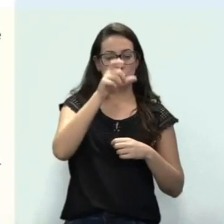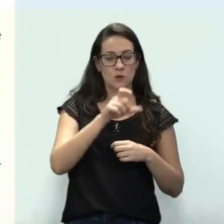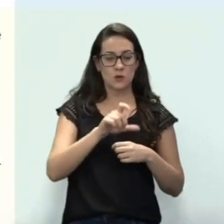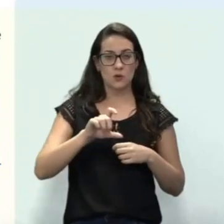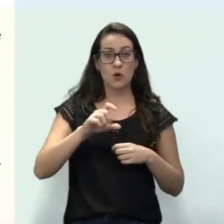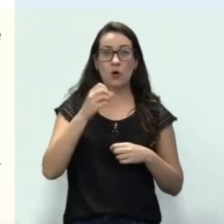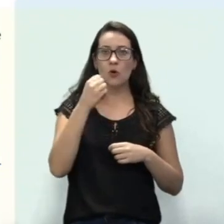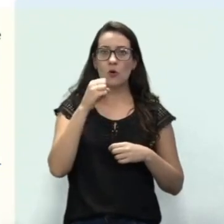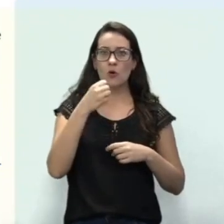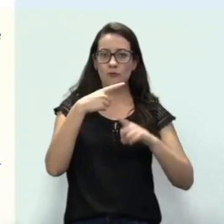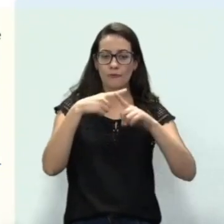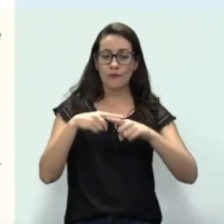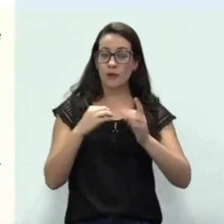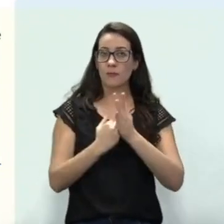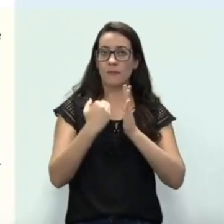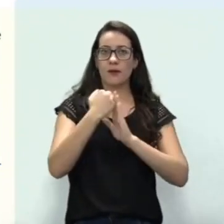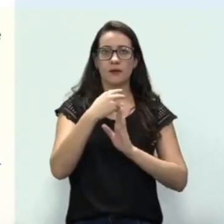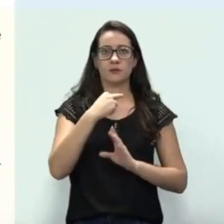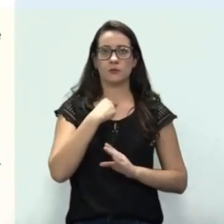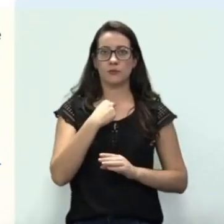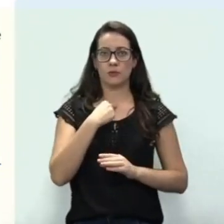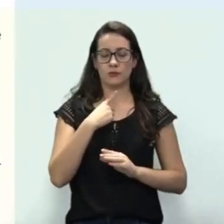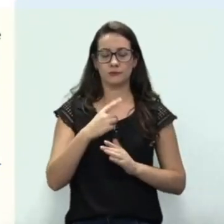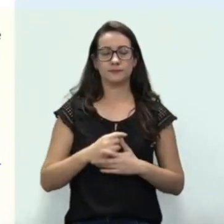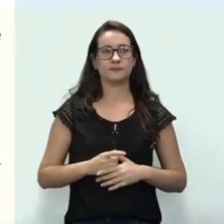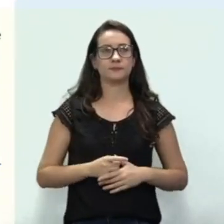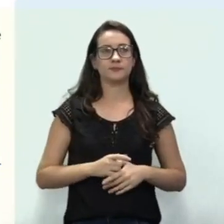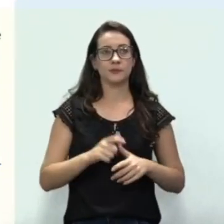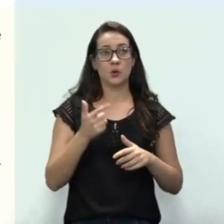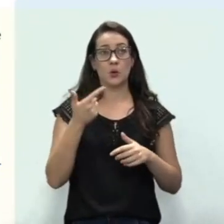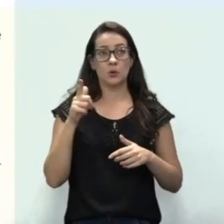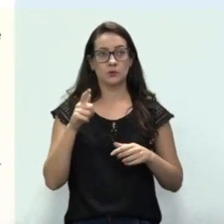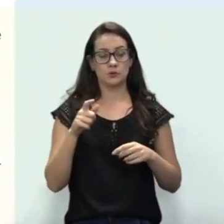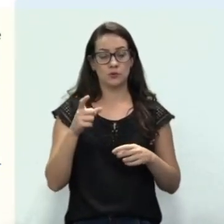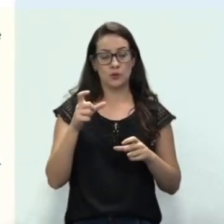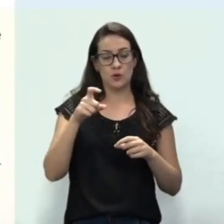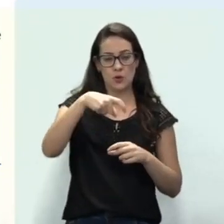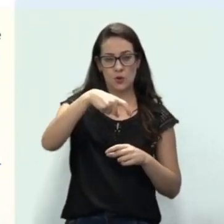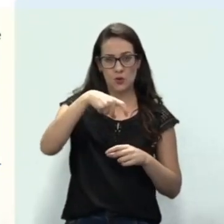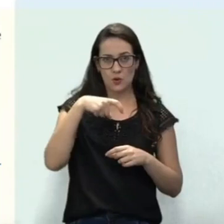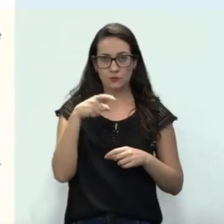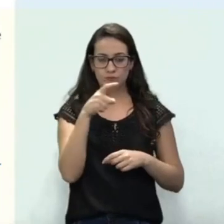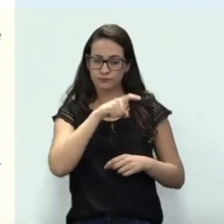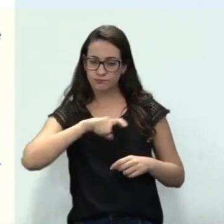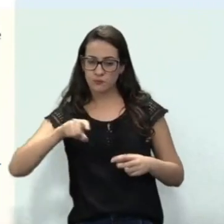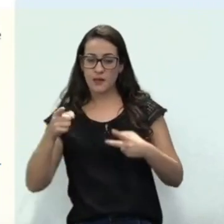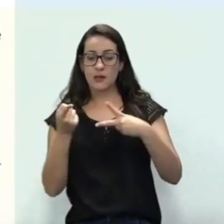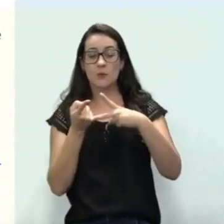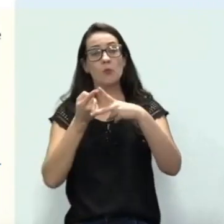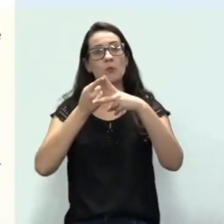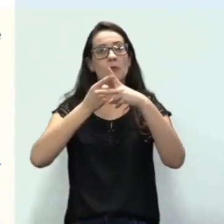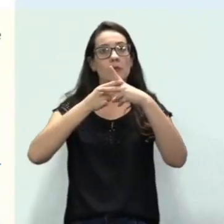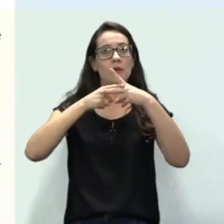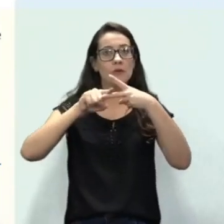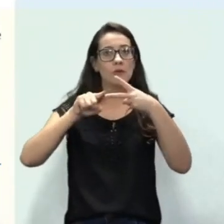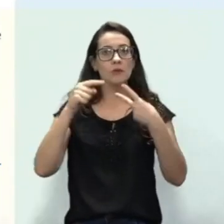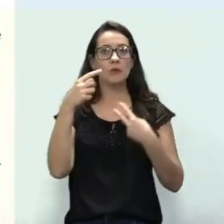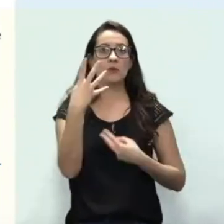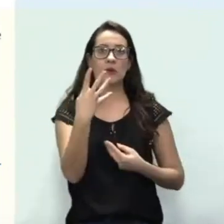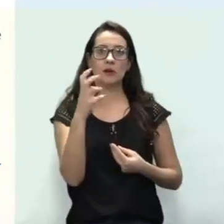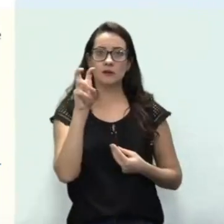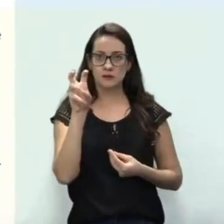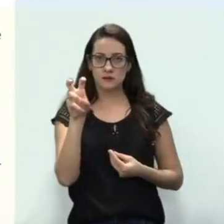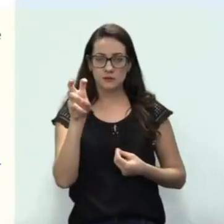o diâmetro. Ao segundo caso, nós podemos ter um gancho com um ângulo de 45 graus, como a gente pode ver